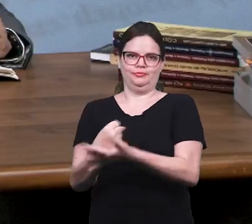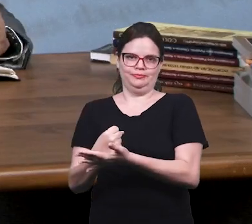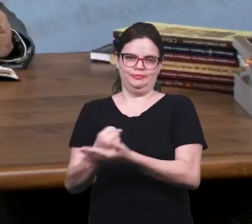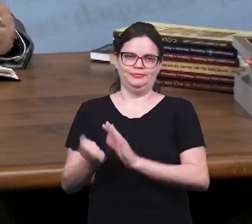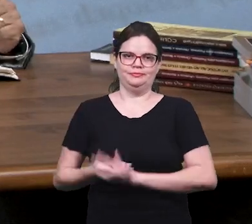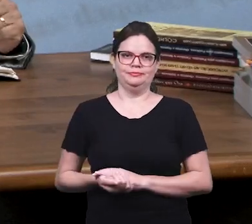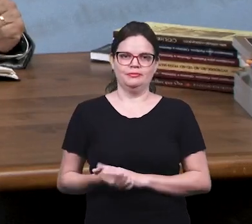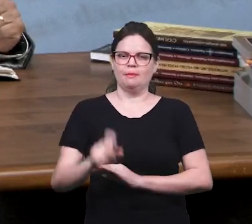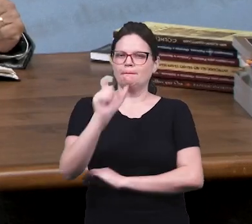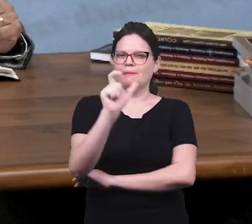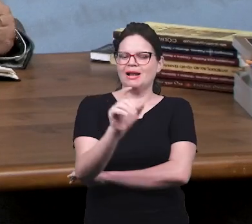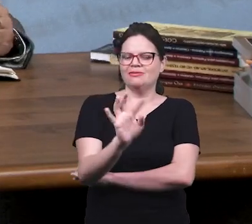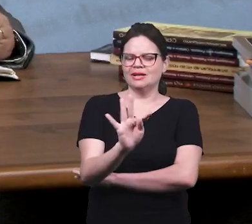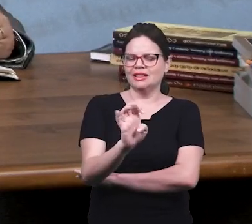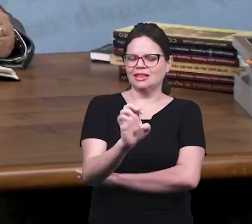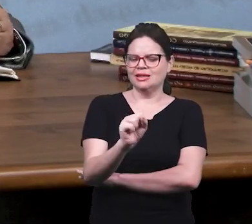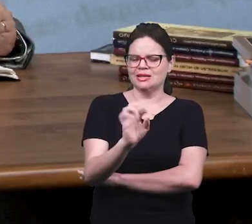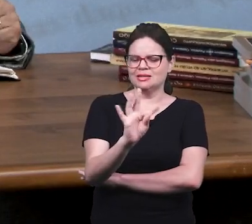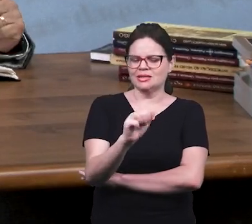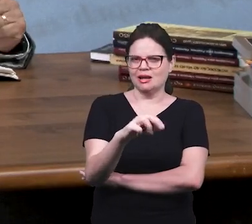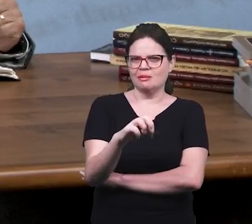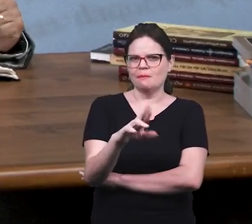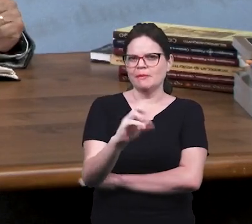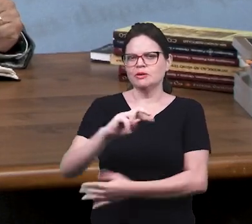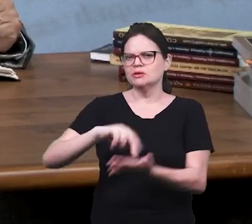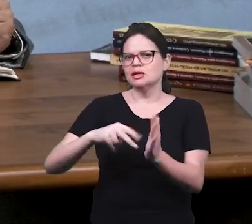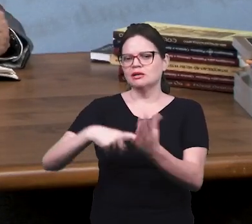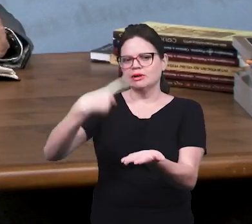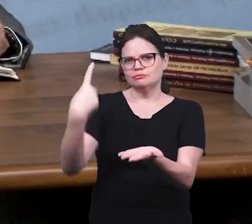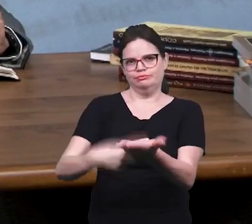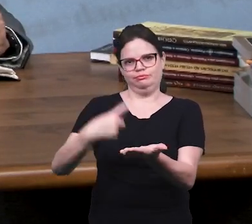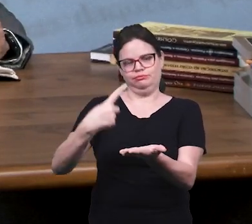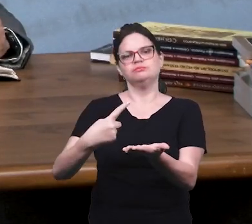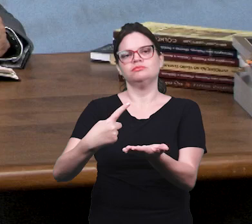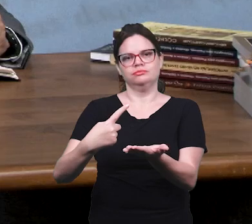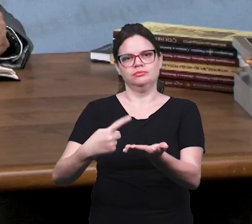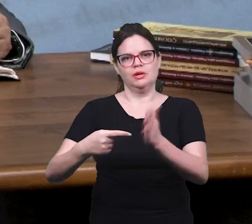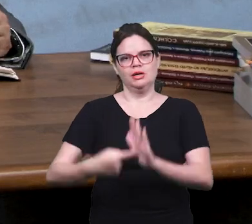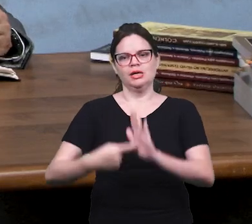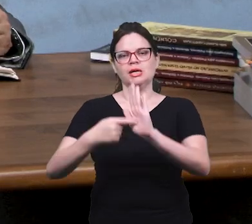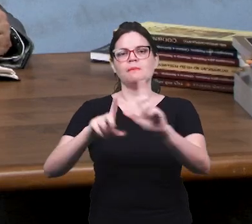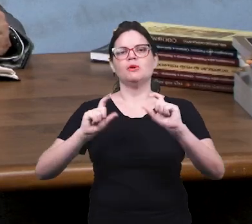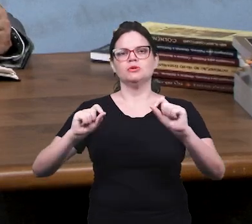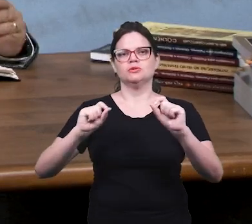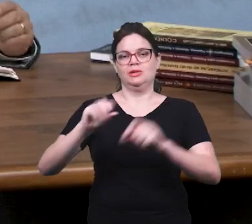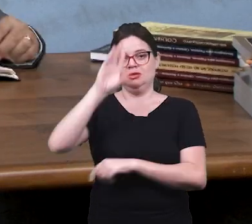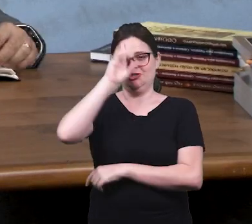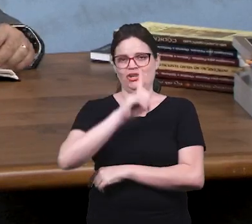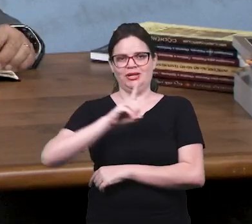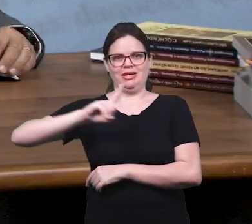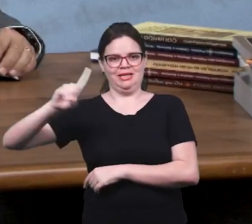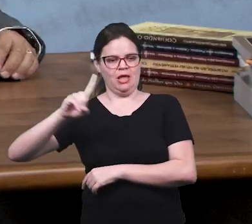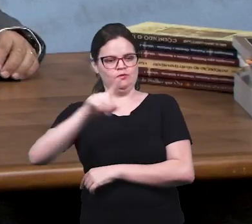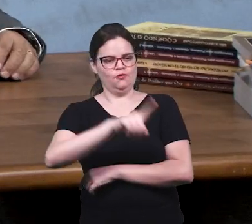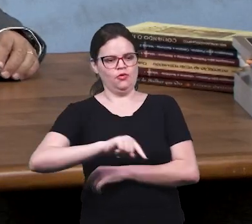A palavra testamento significa concerto ou pacto e representa os termos do acordo que Deus fez com